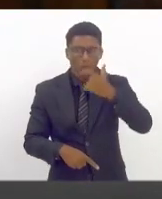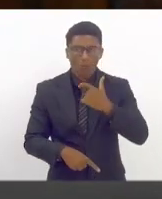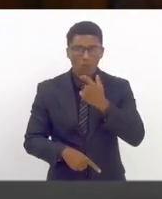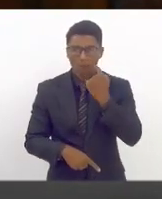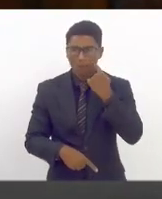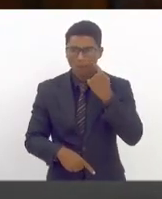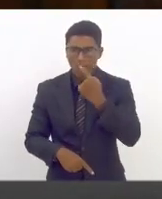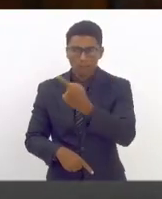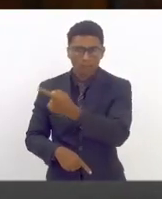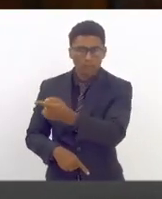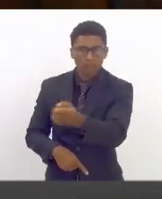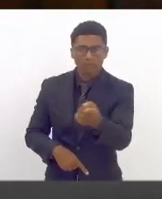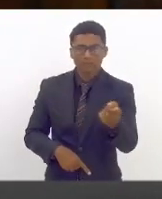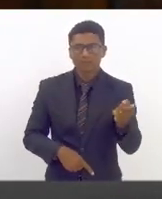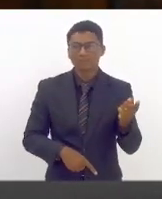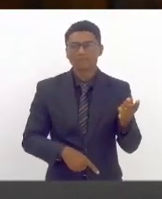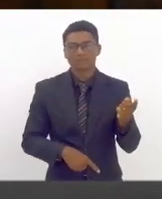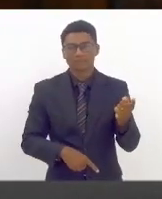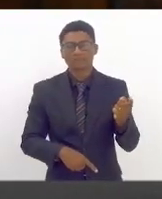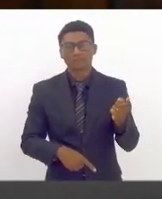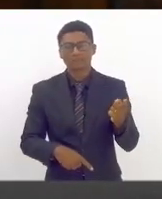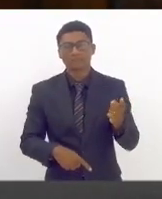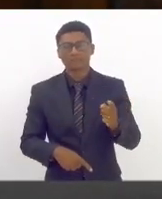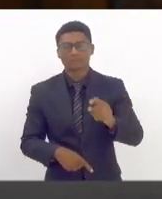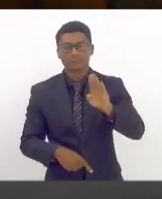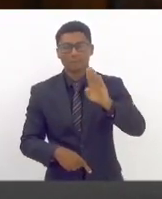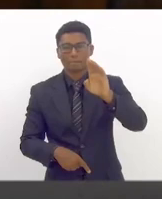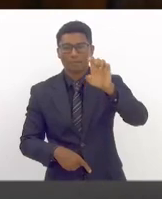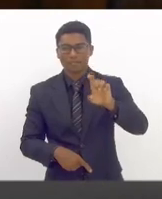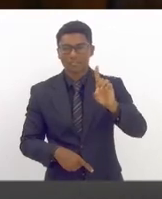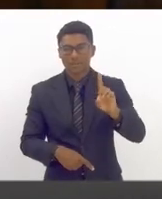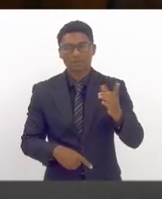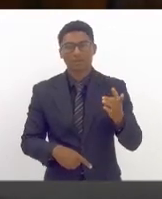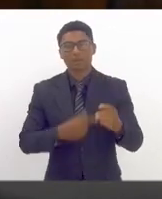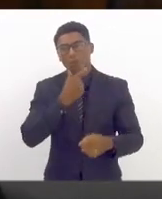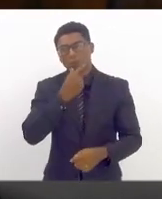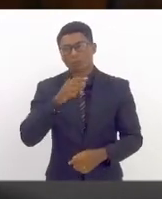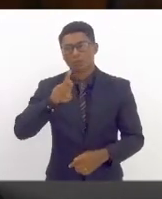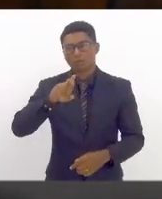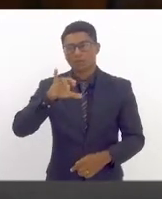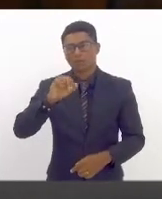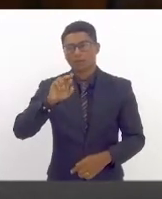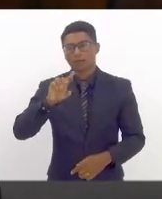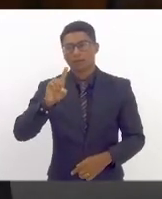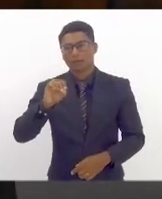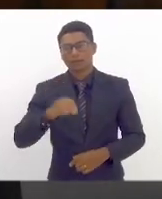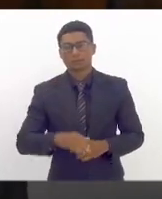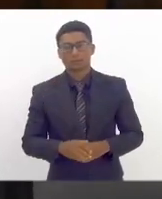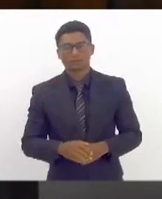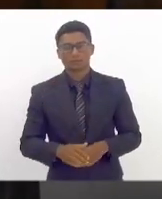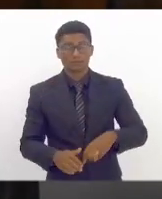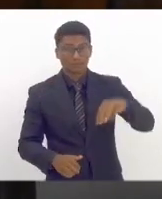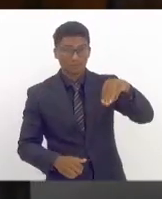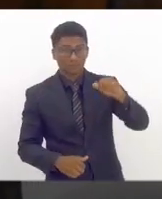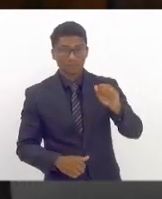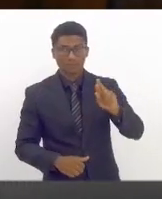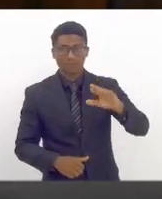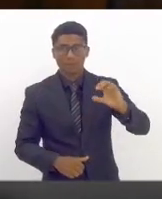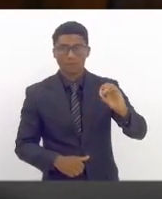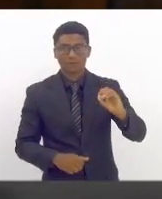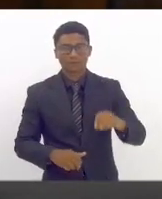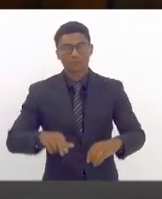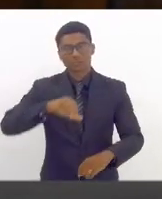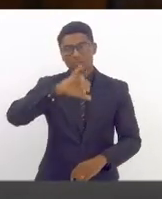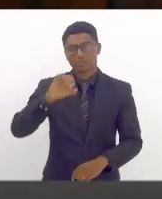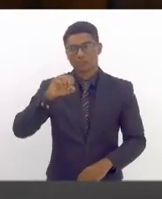que o pessoal da Baixada literária ou Ricardo Rodrigues o macho Rufino Johnny bigode